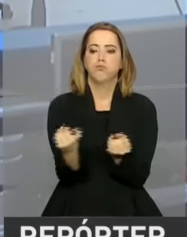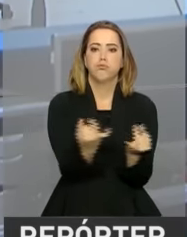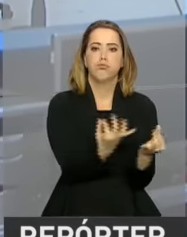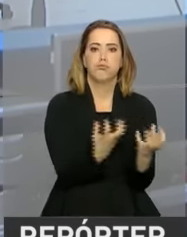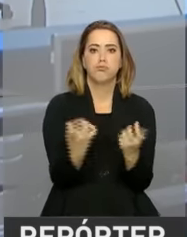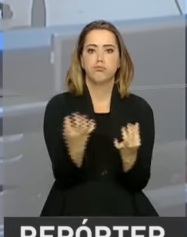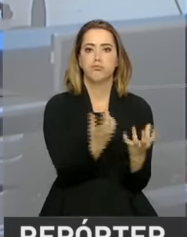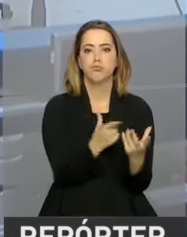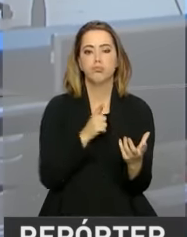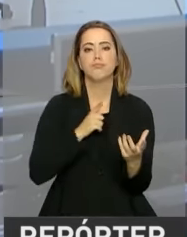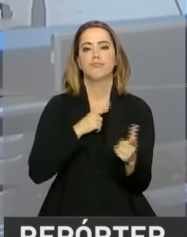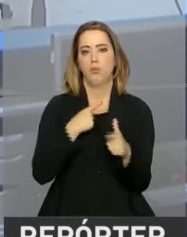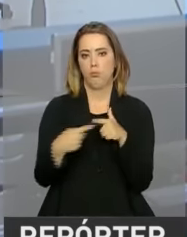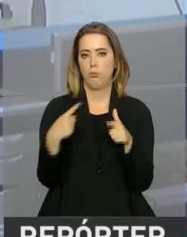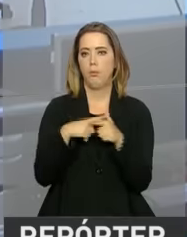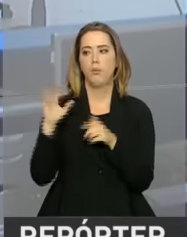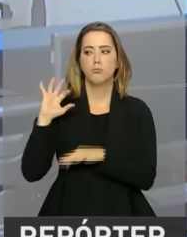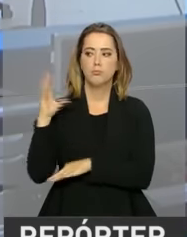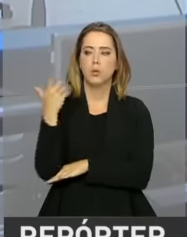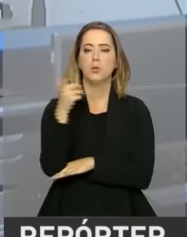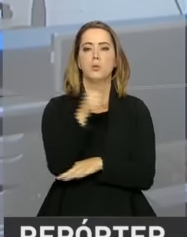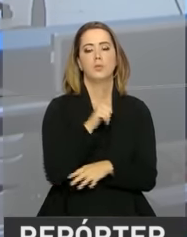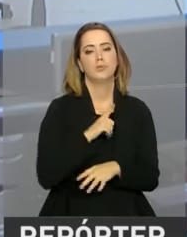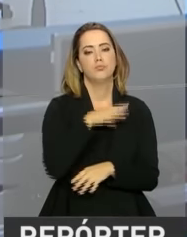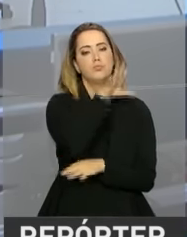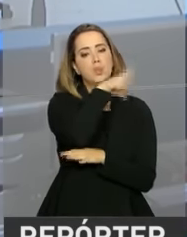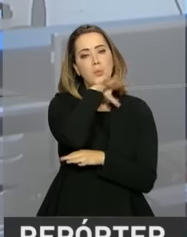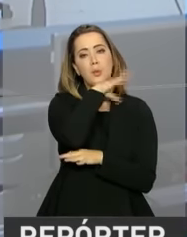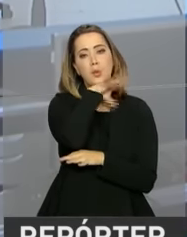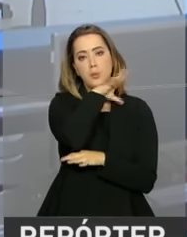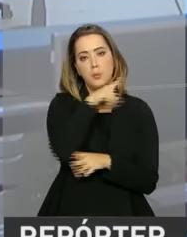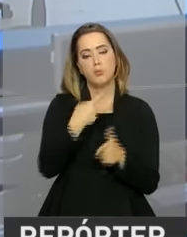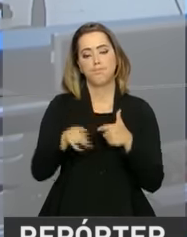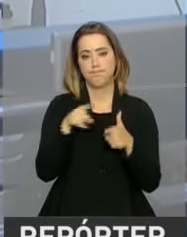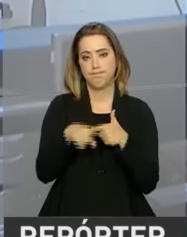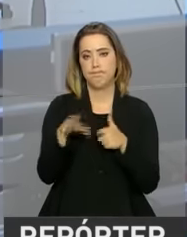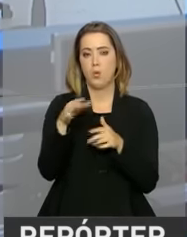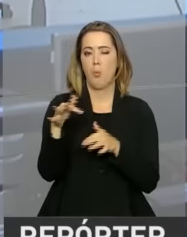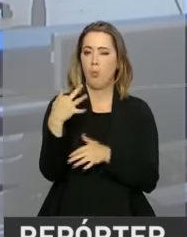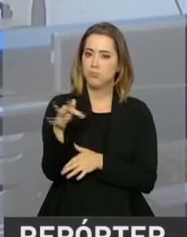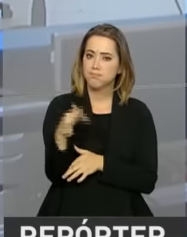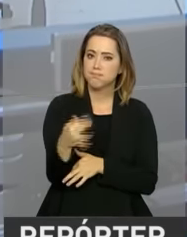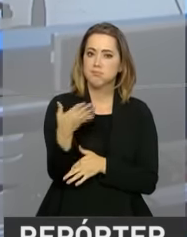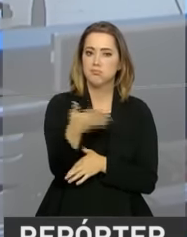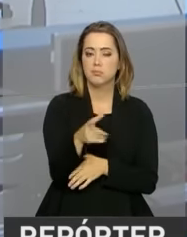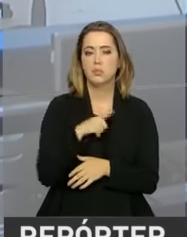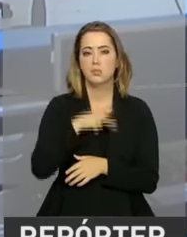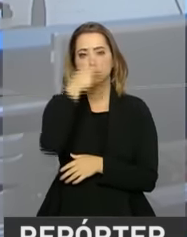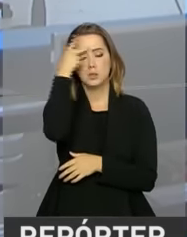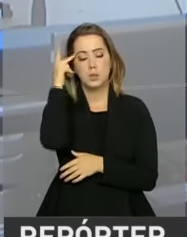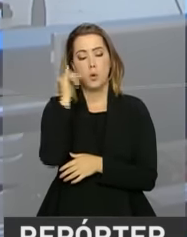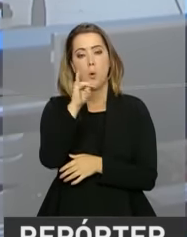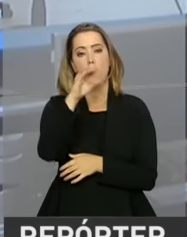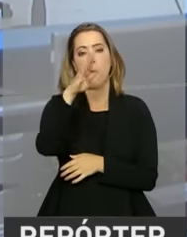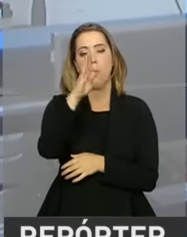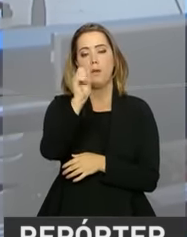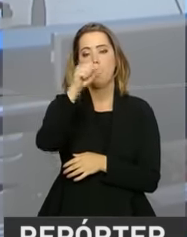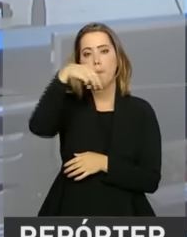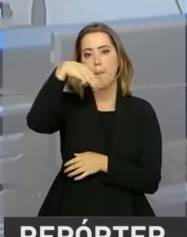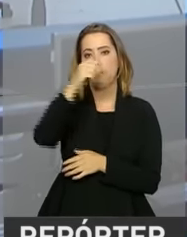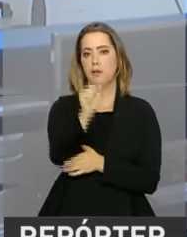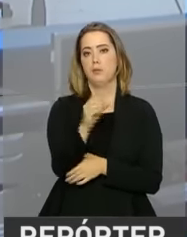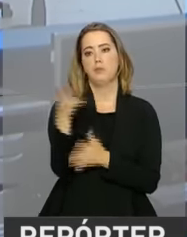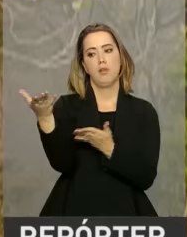os animais silvestres o Ibama tem um Centro de Triagem para receber e tratar espécies feridas que são devolvidas depois